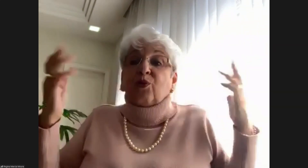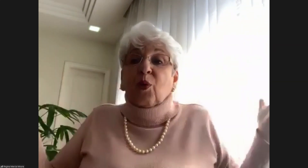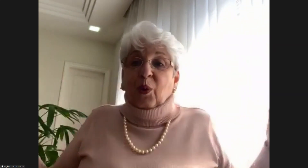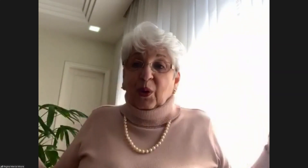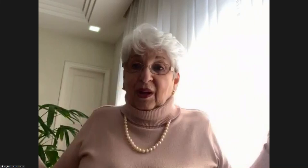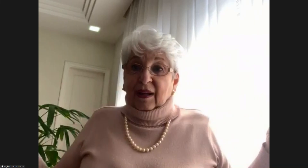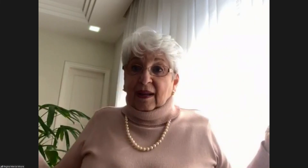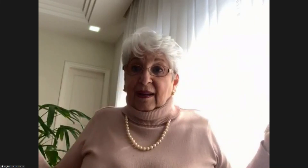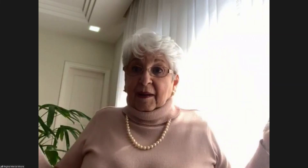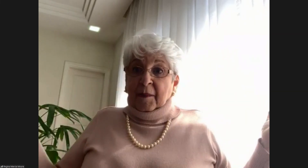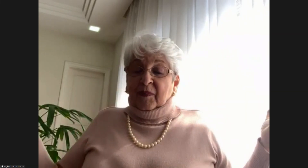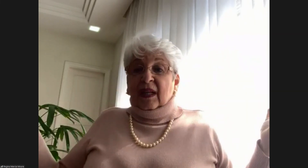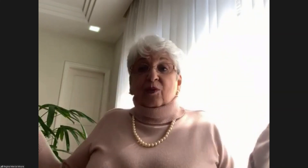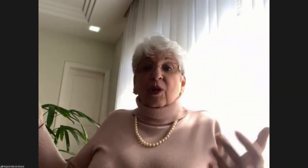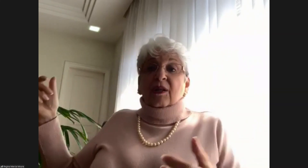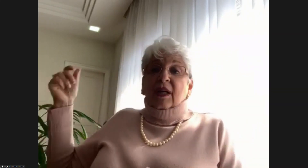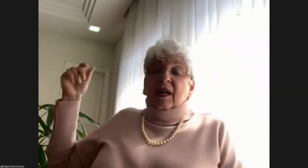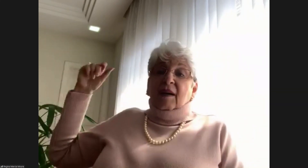Quanto?